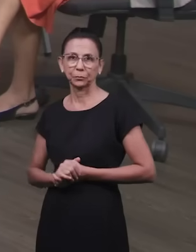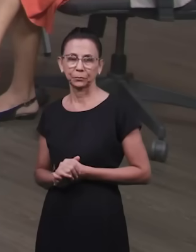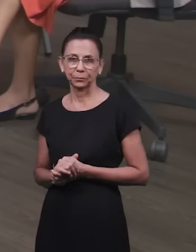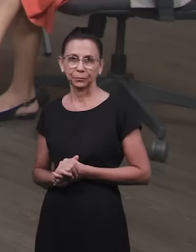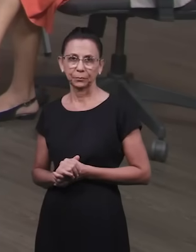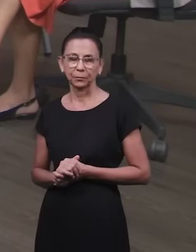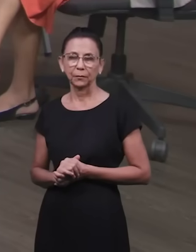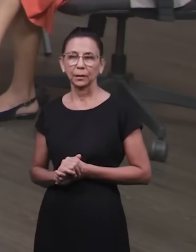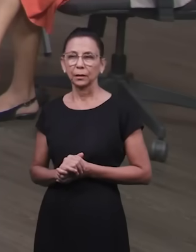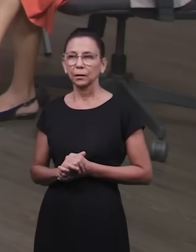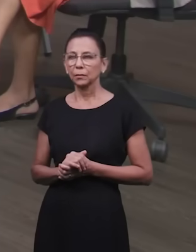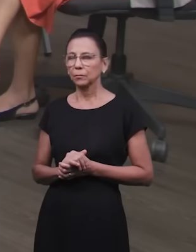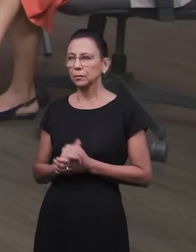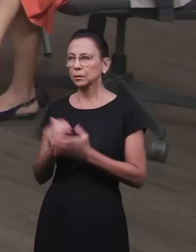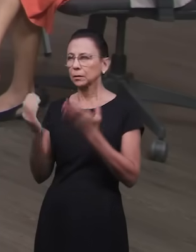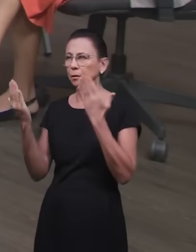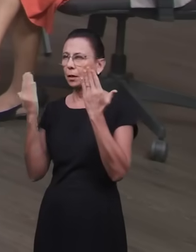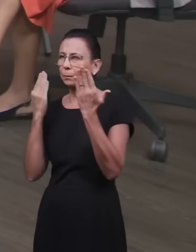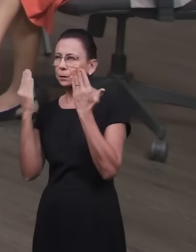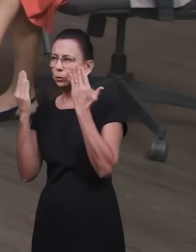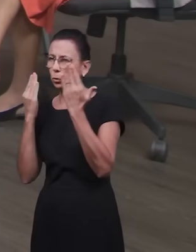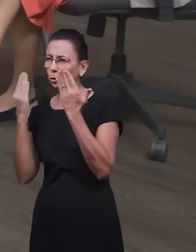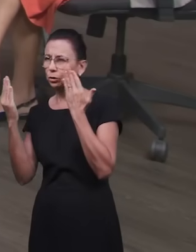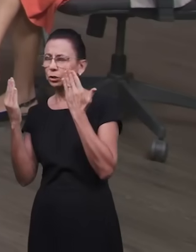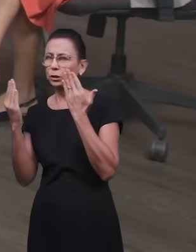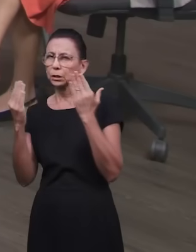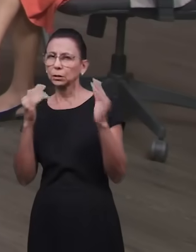Sob o ponto de vista da psicologia,